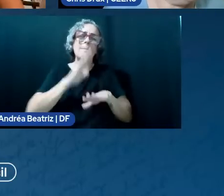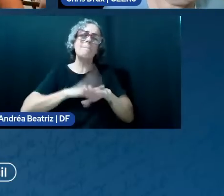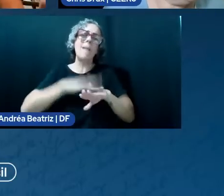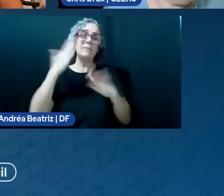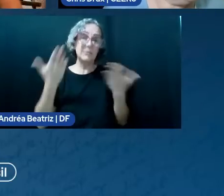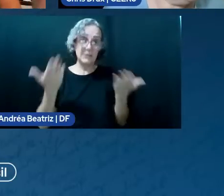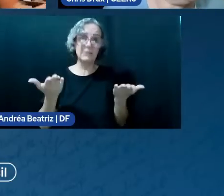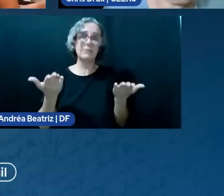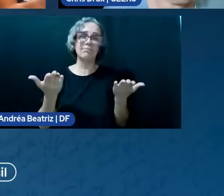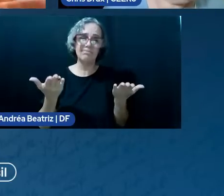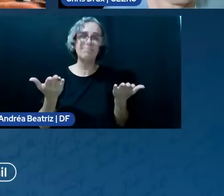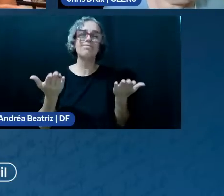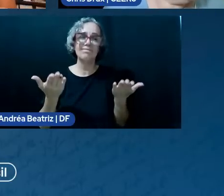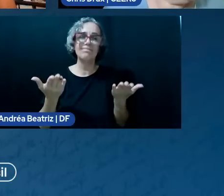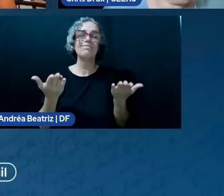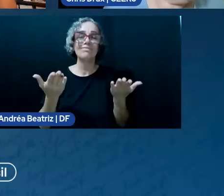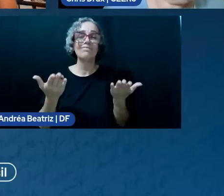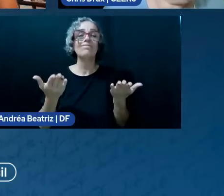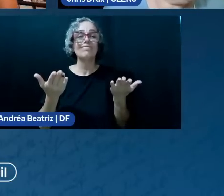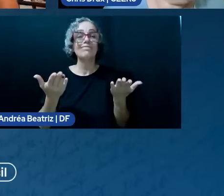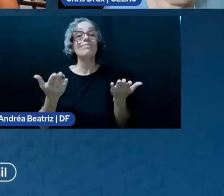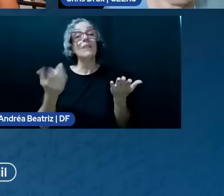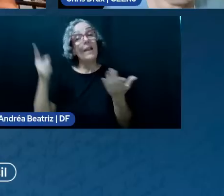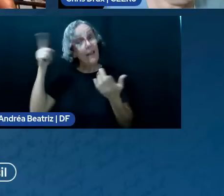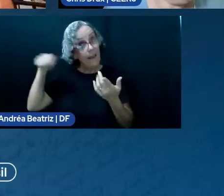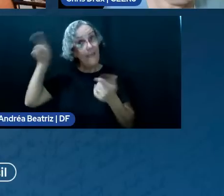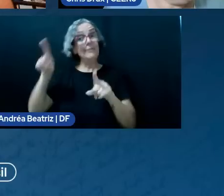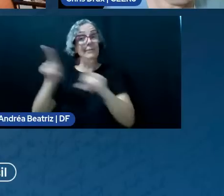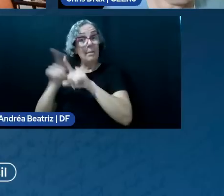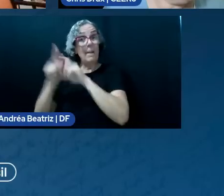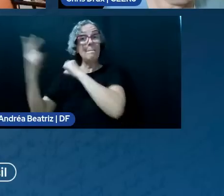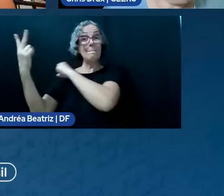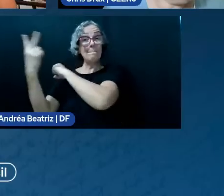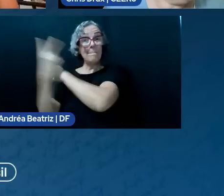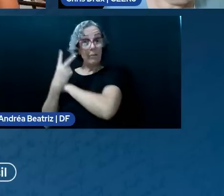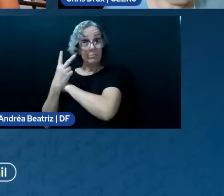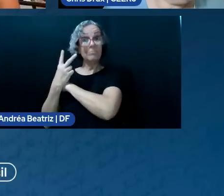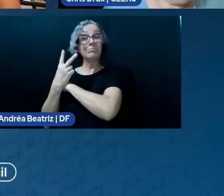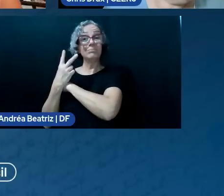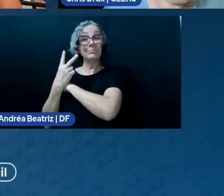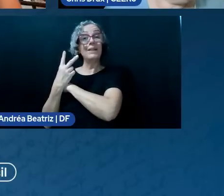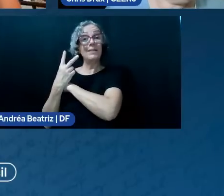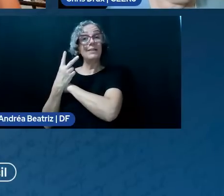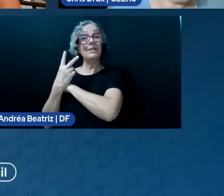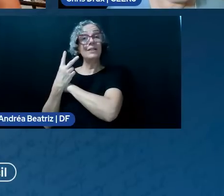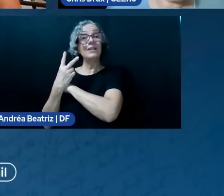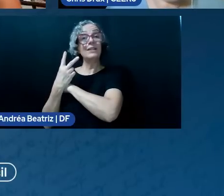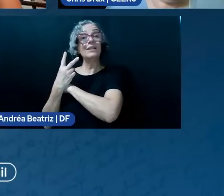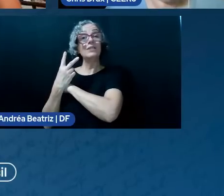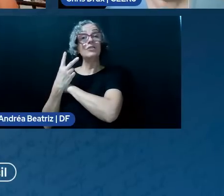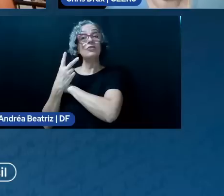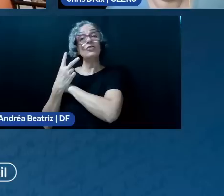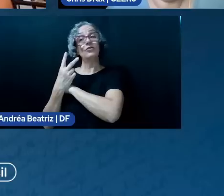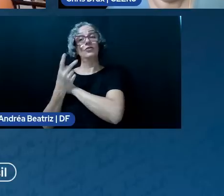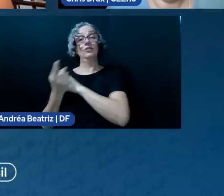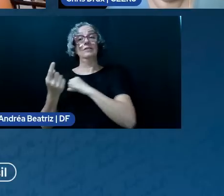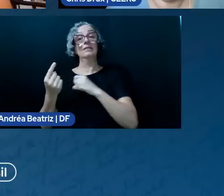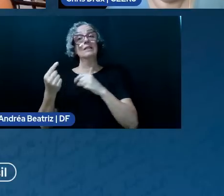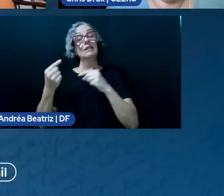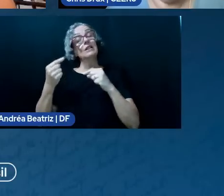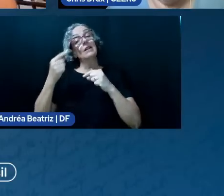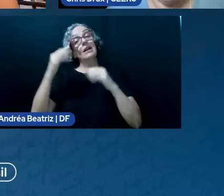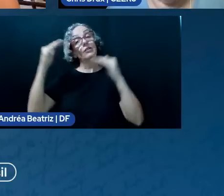a miúde vos protegem como espíritos de acordo com o